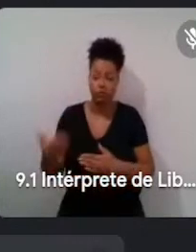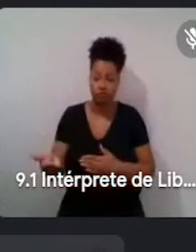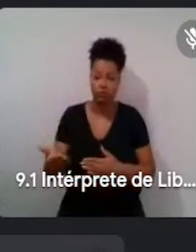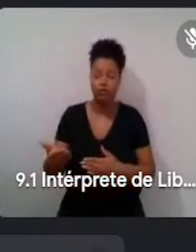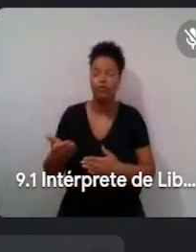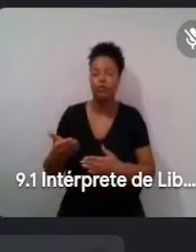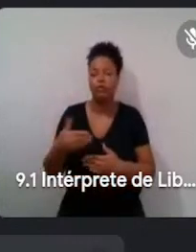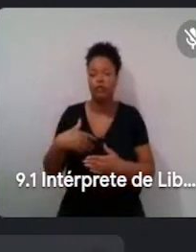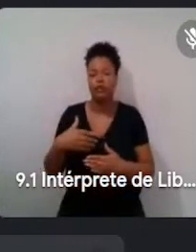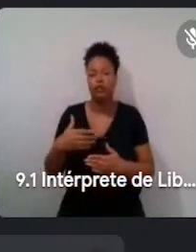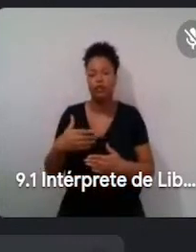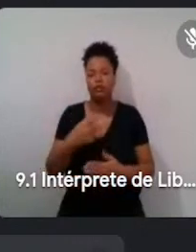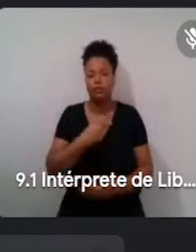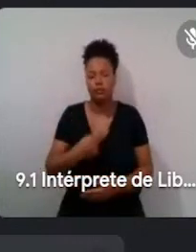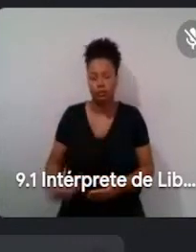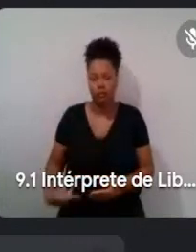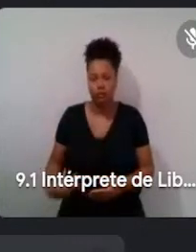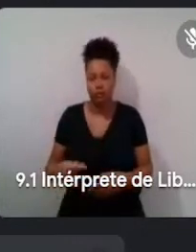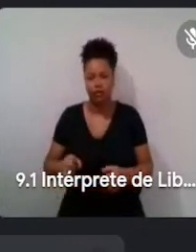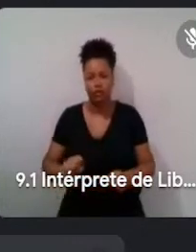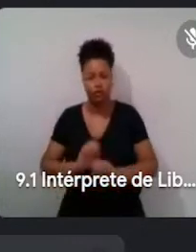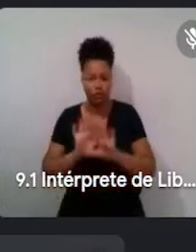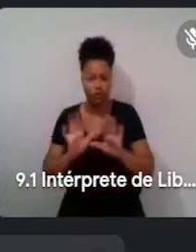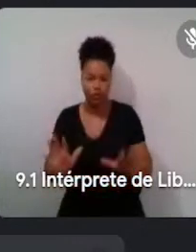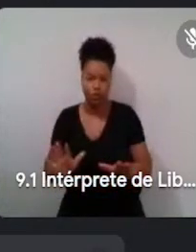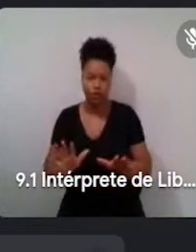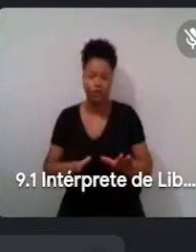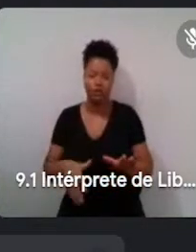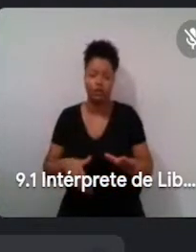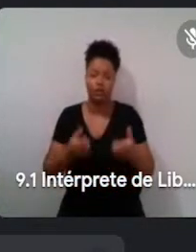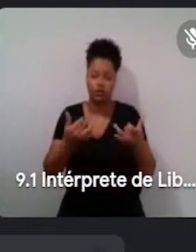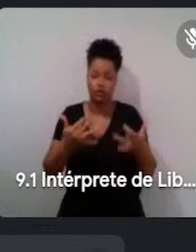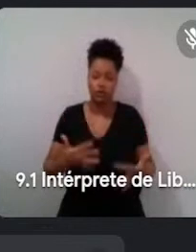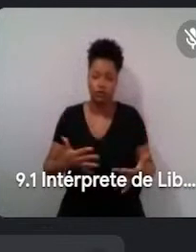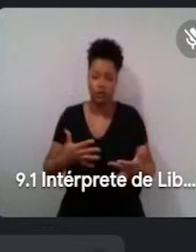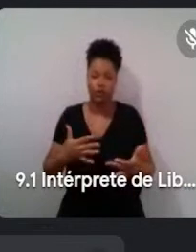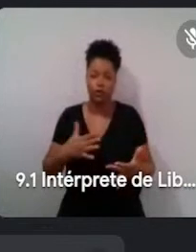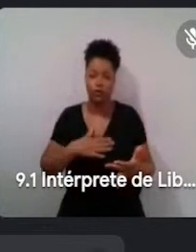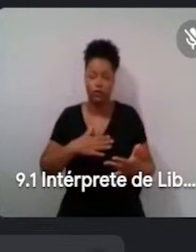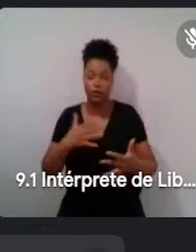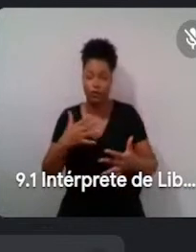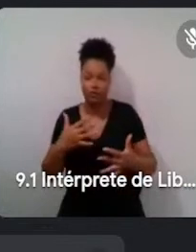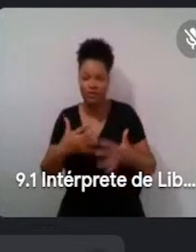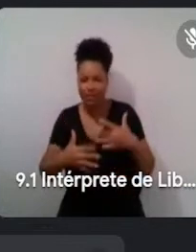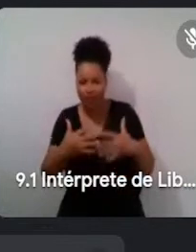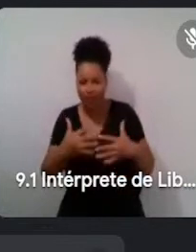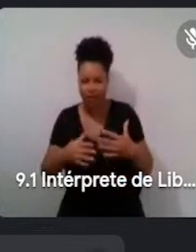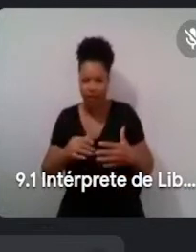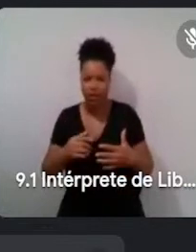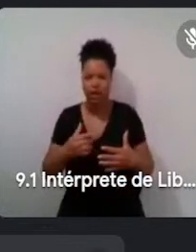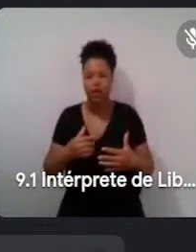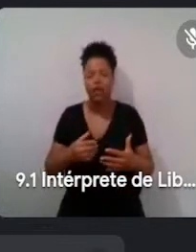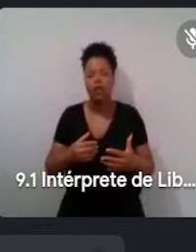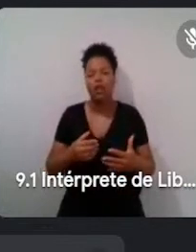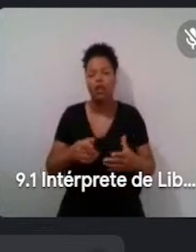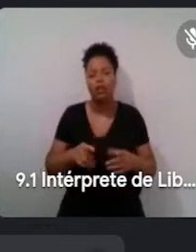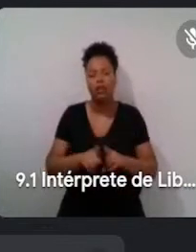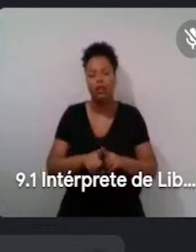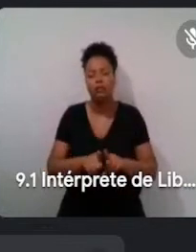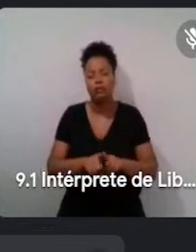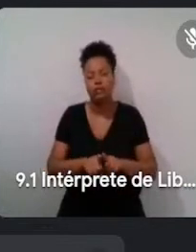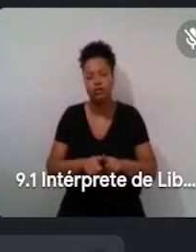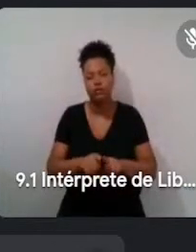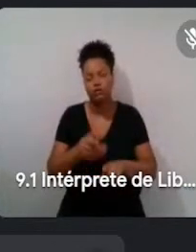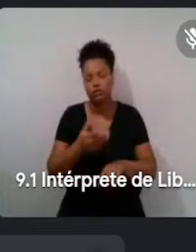esclareço, porque também na explicação e por um atropelo meu, esqueci de enfrentar uma preliminar, não